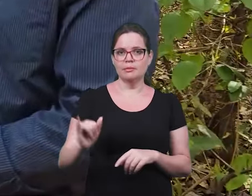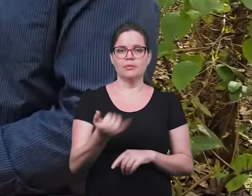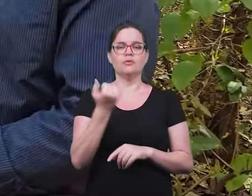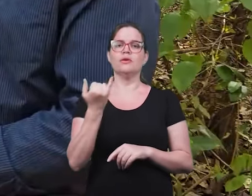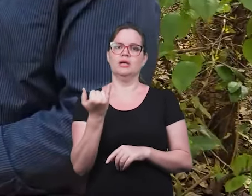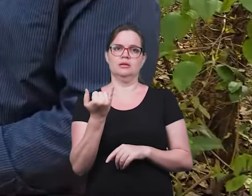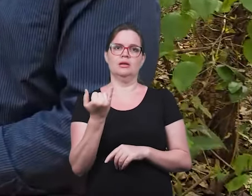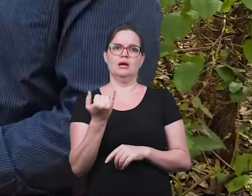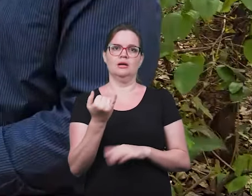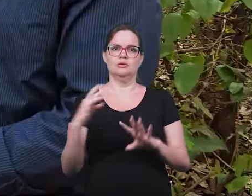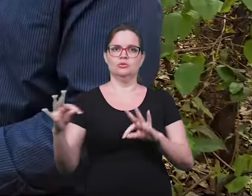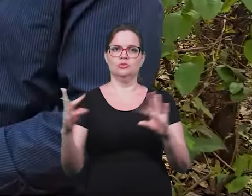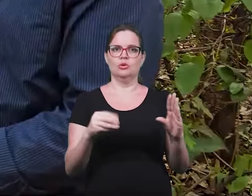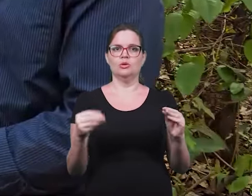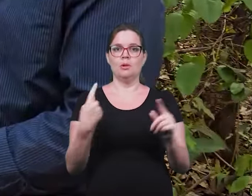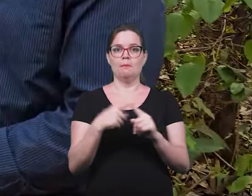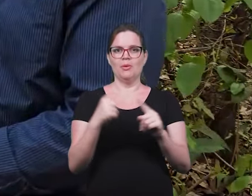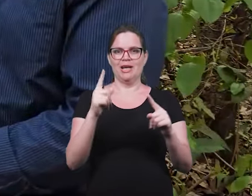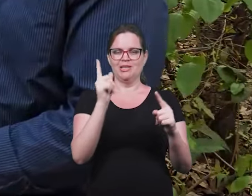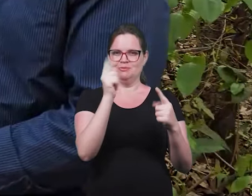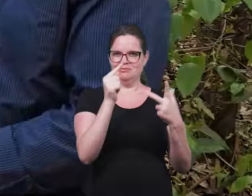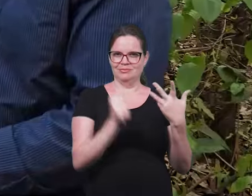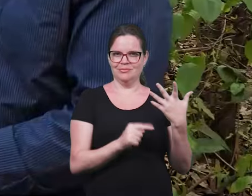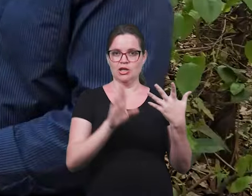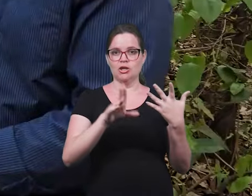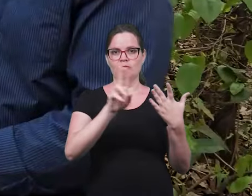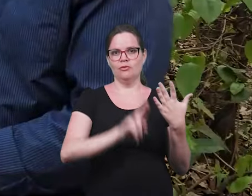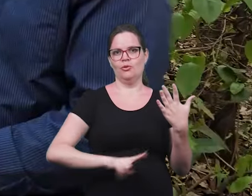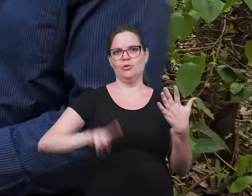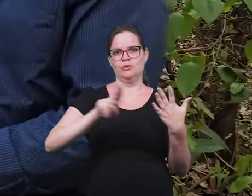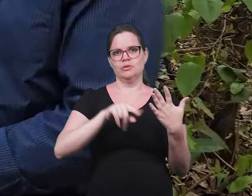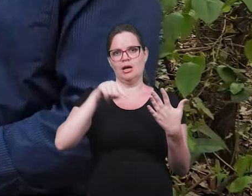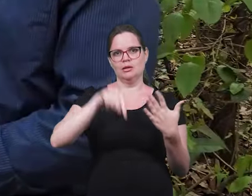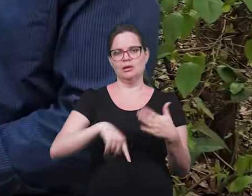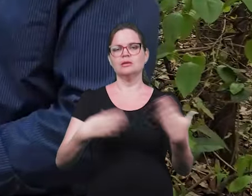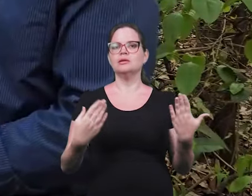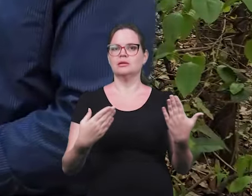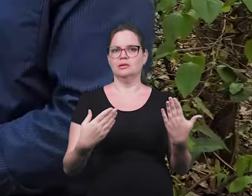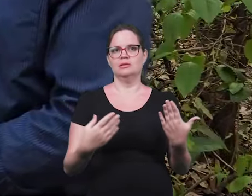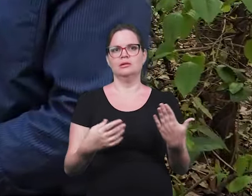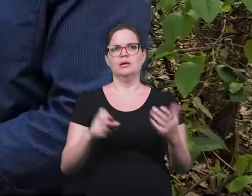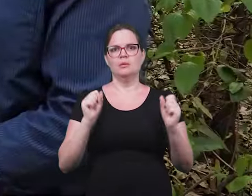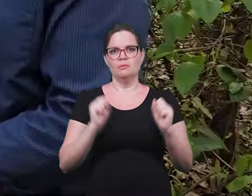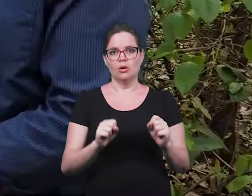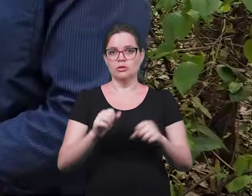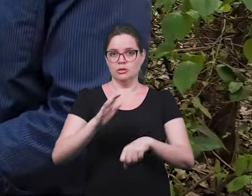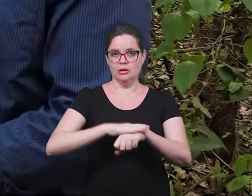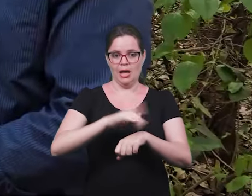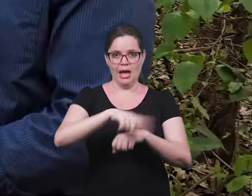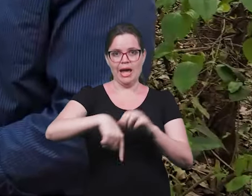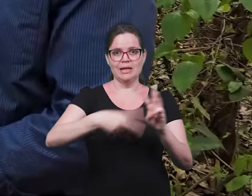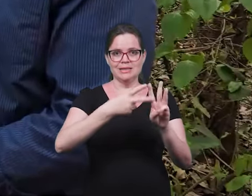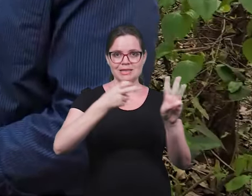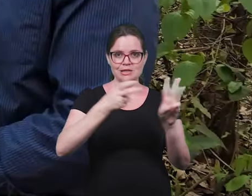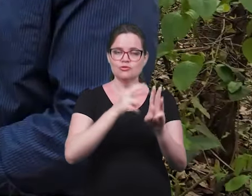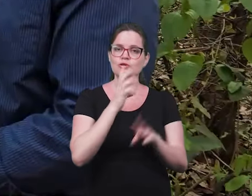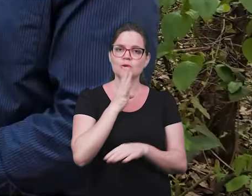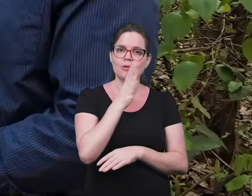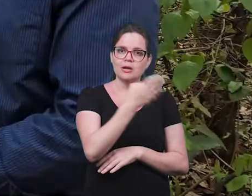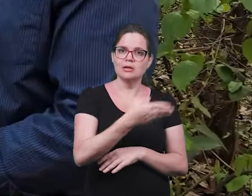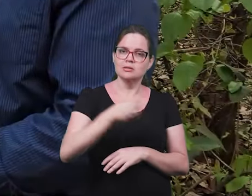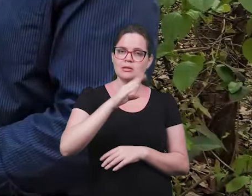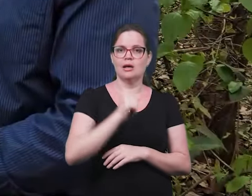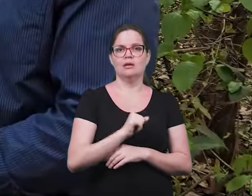sociobiodiversidade, porque todas essas plantas que eu mencionei, elas foram usadas pelas populações indígenas, foram eles que conheceram essas